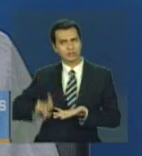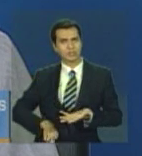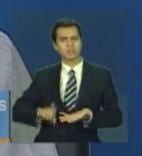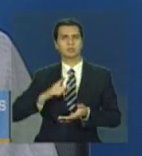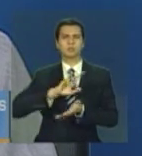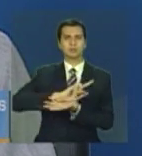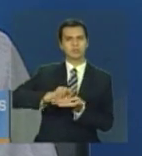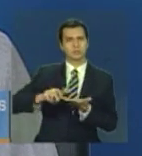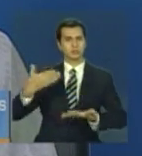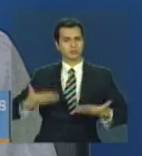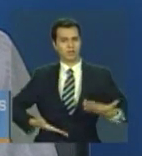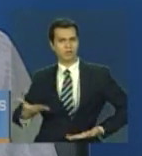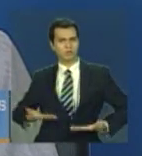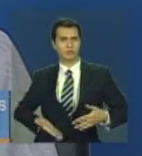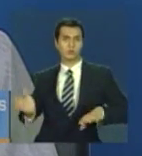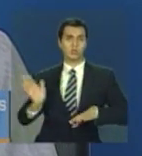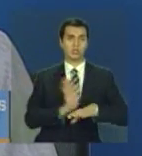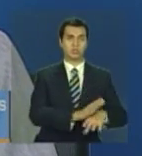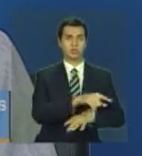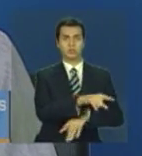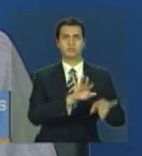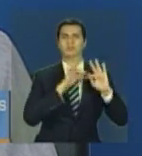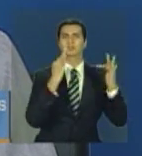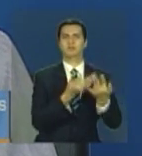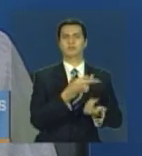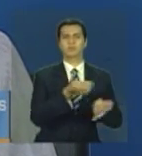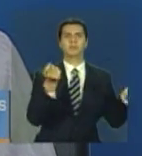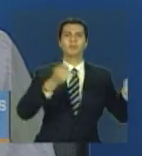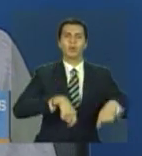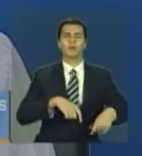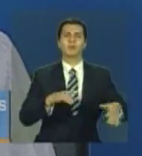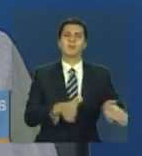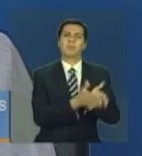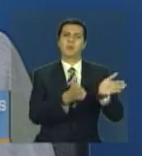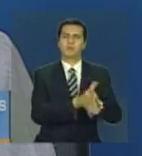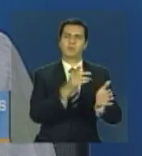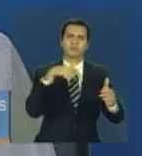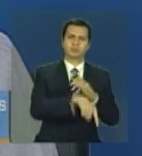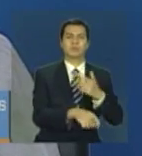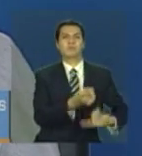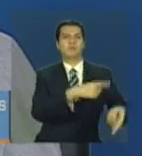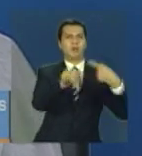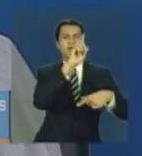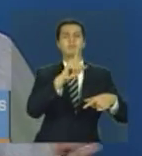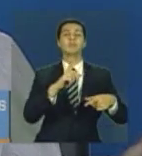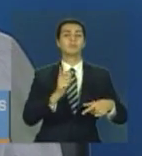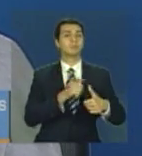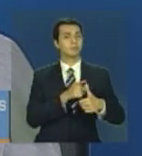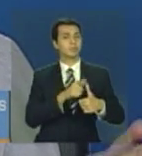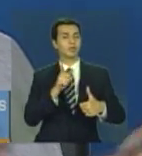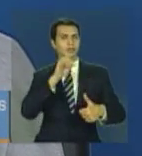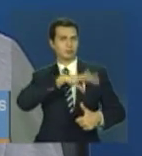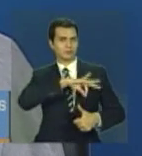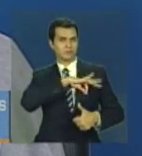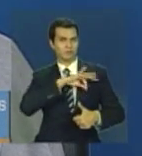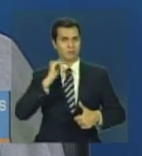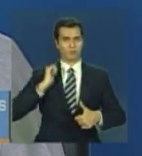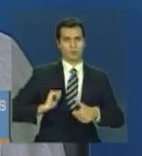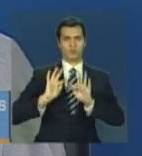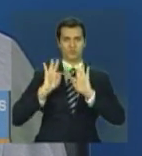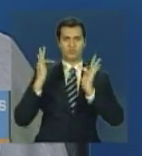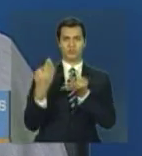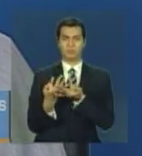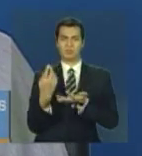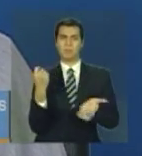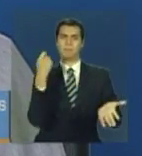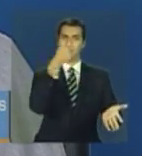que a família supere a condição da extrema pobreza por meio de renda, transferência de renda, né, que 2003, né, o Bolsa Família